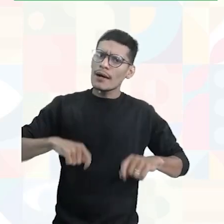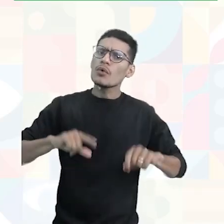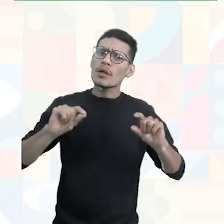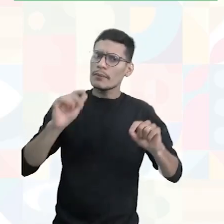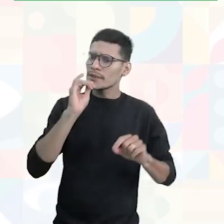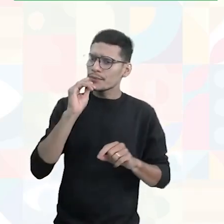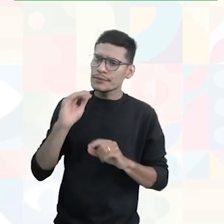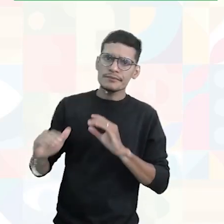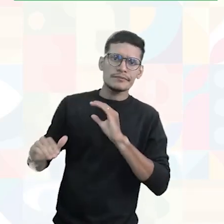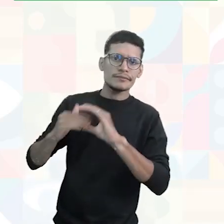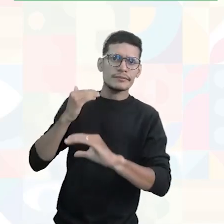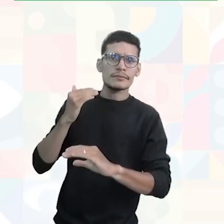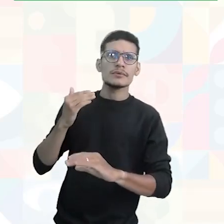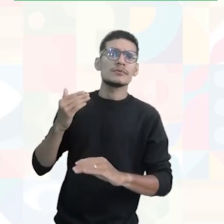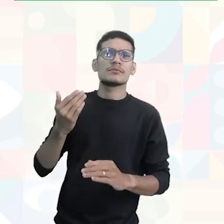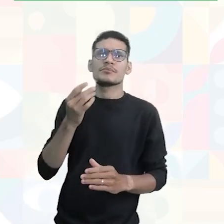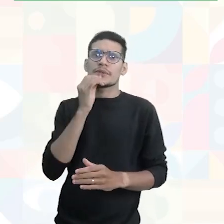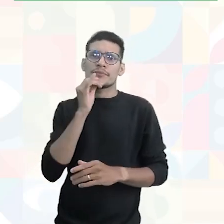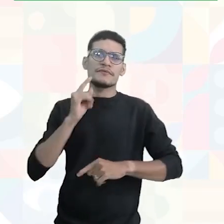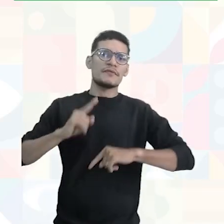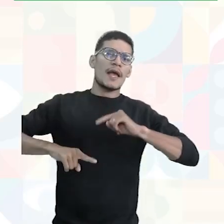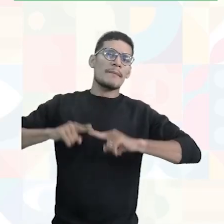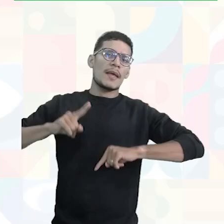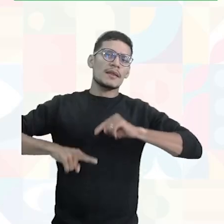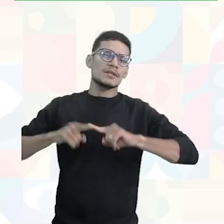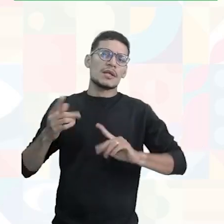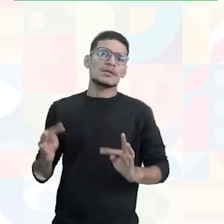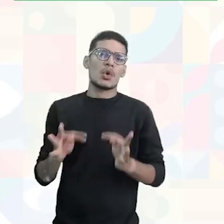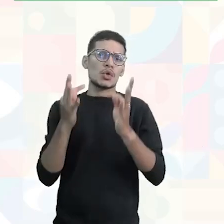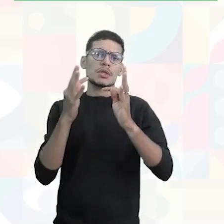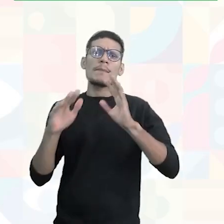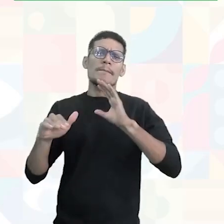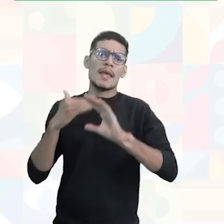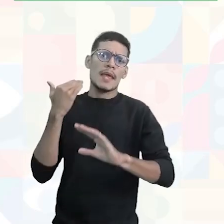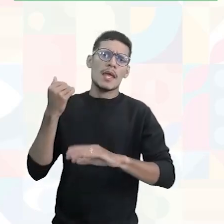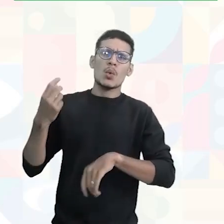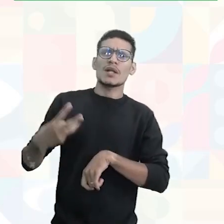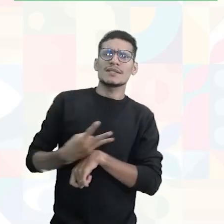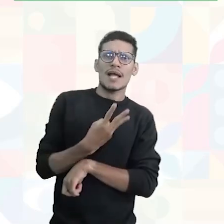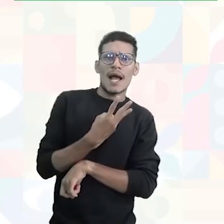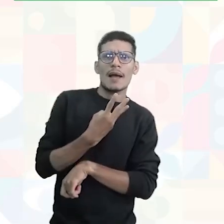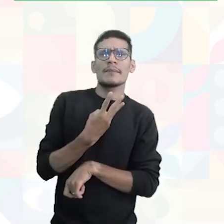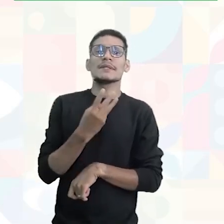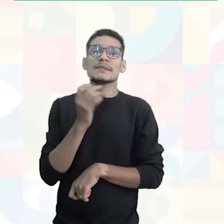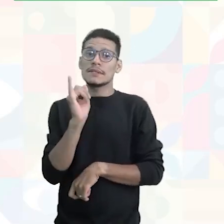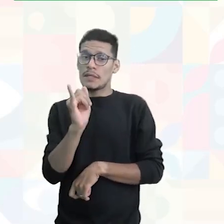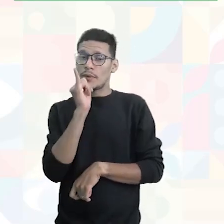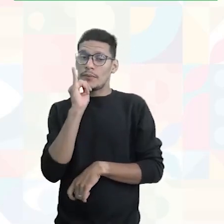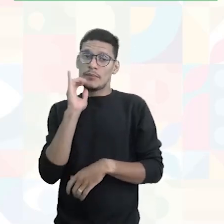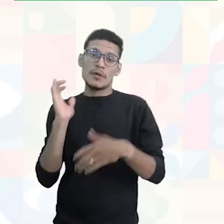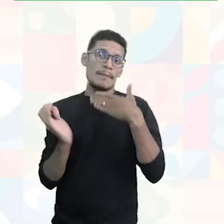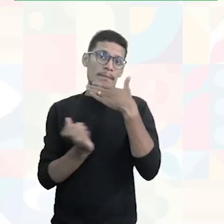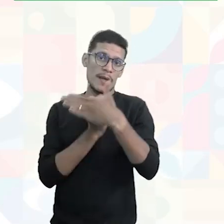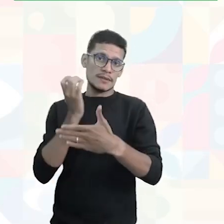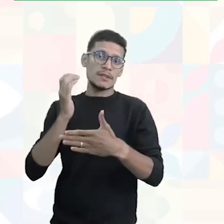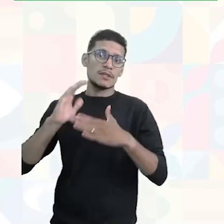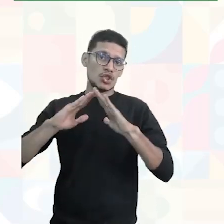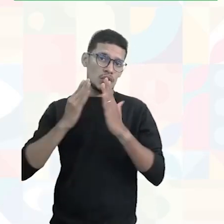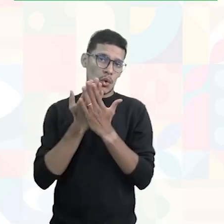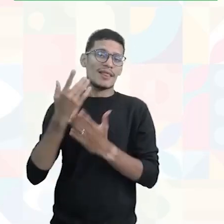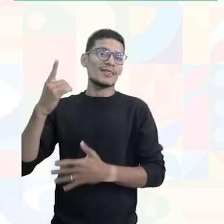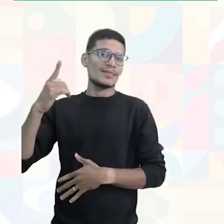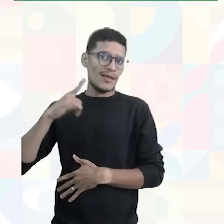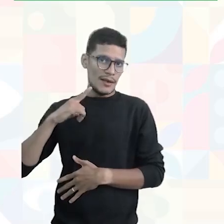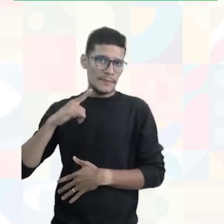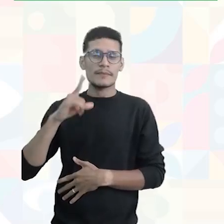esse envio através das ferramentas tecnológicas, seja o e-mail, seja o WhatsApp, se a instituição utilizar, né?